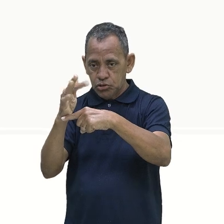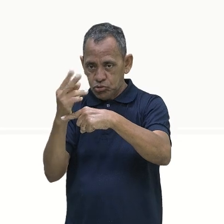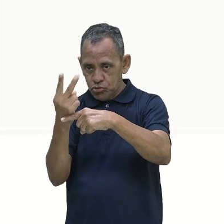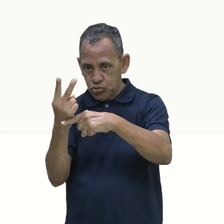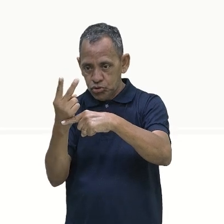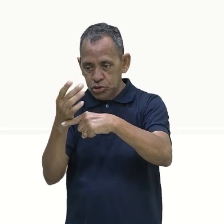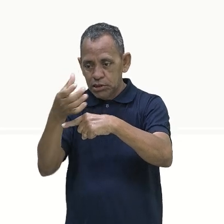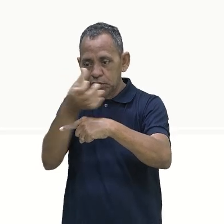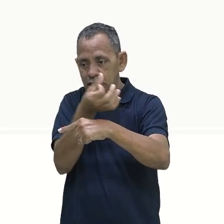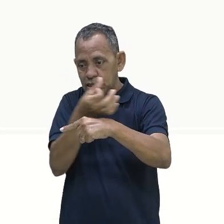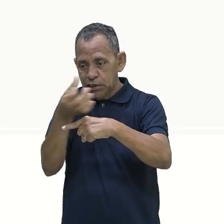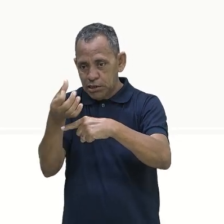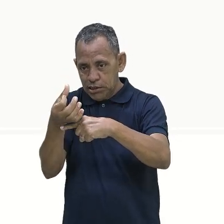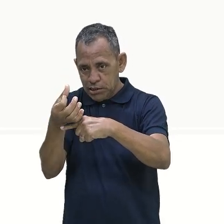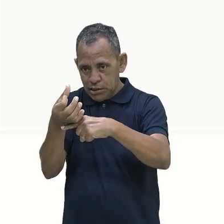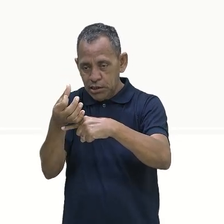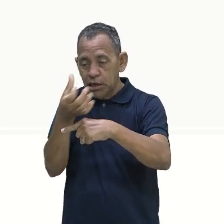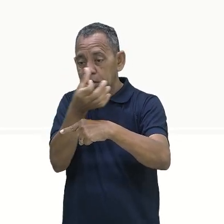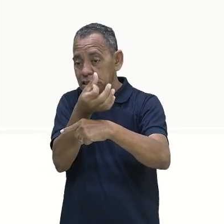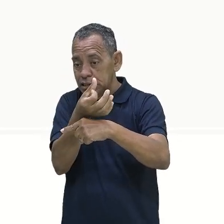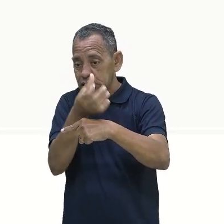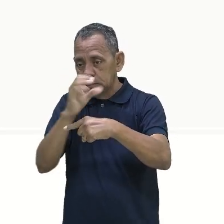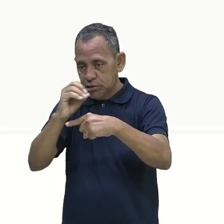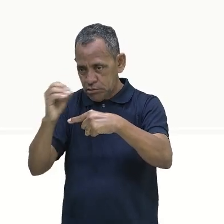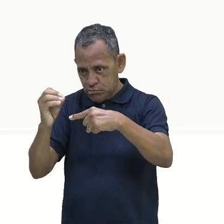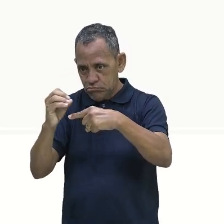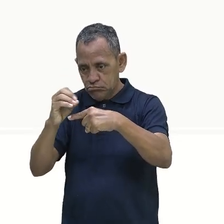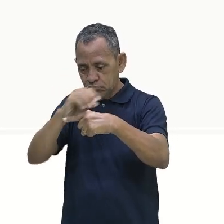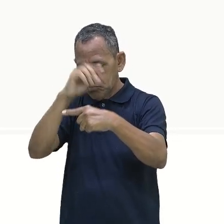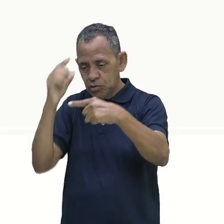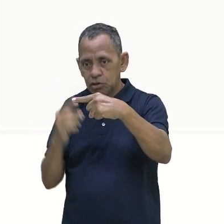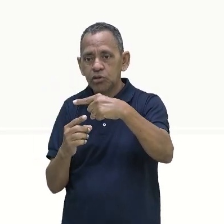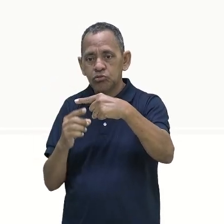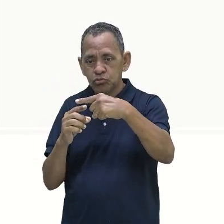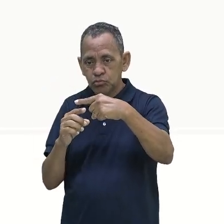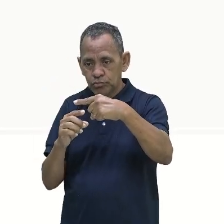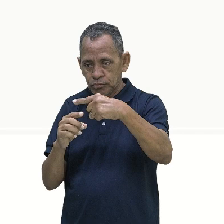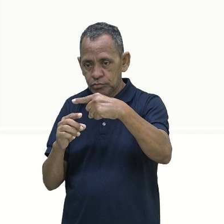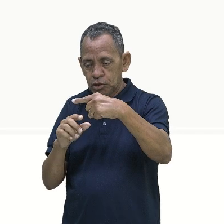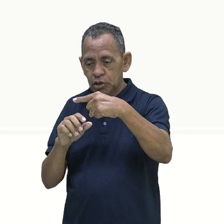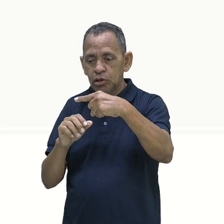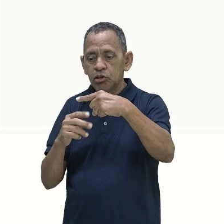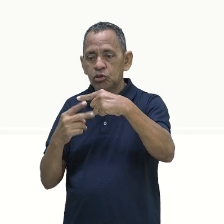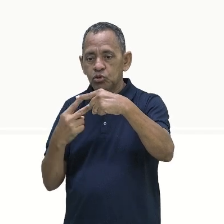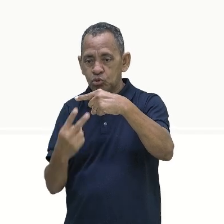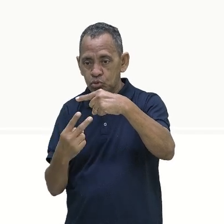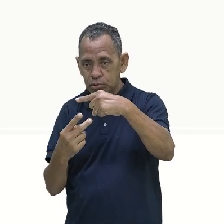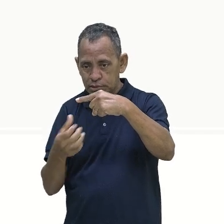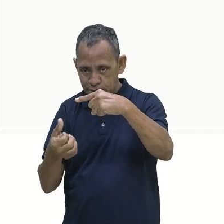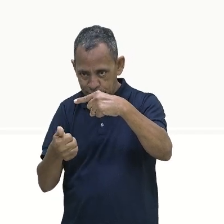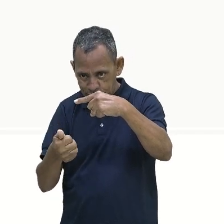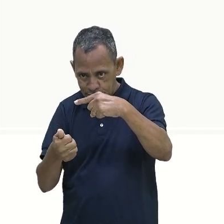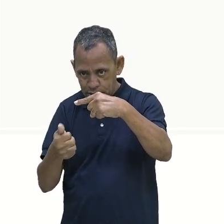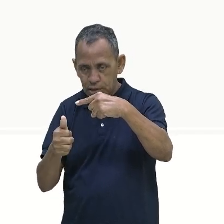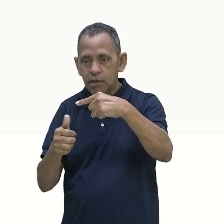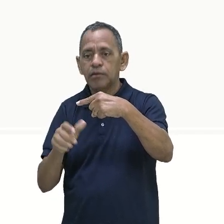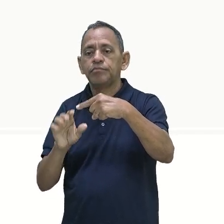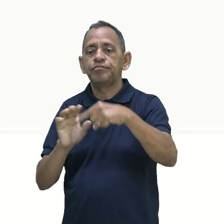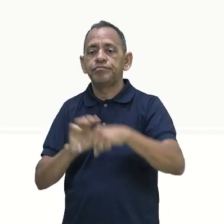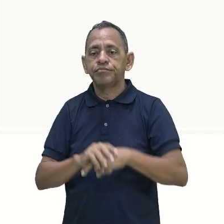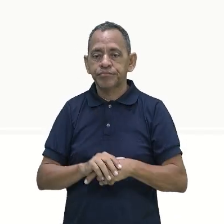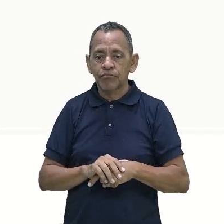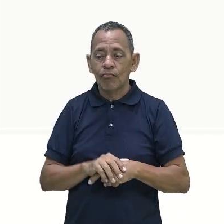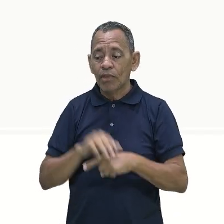600, dividido pelo dobro da área 2, que vale 2A. Aí, aqui a gente